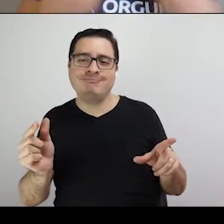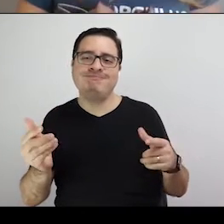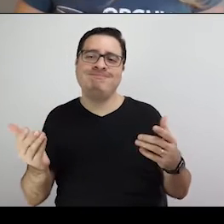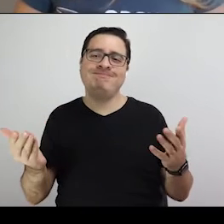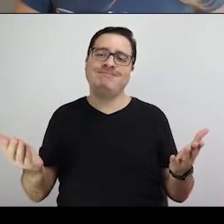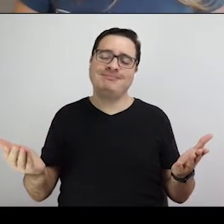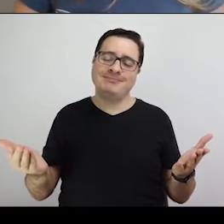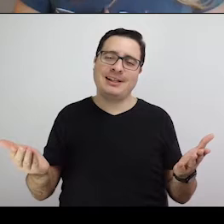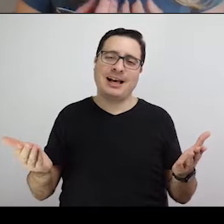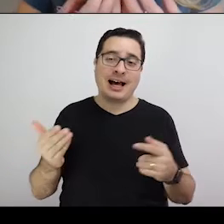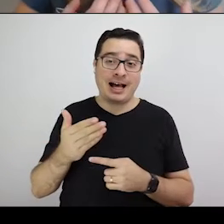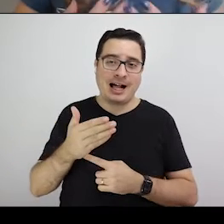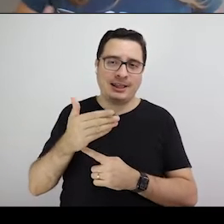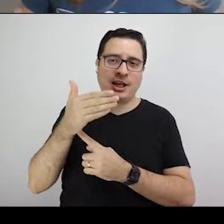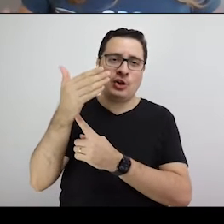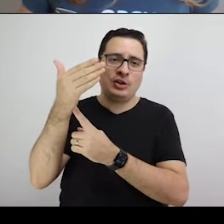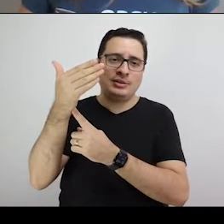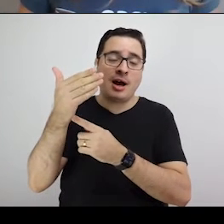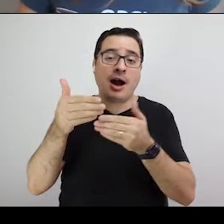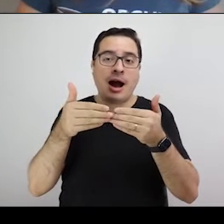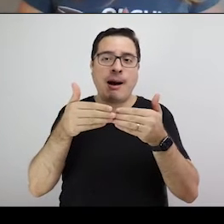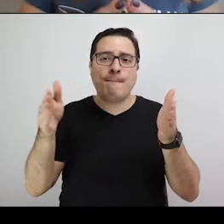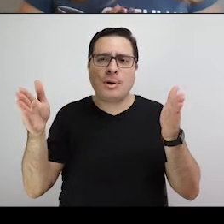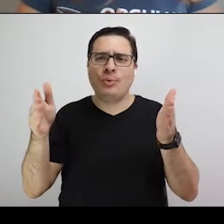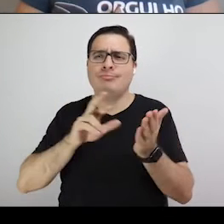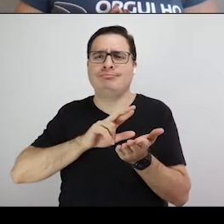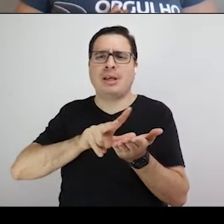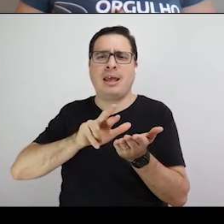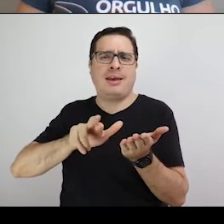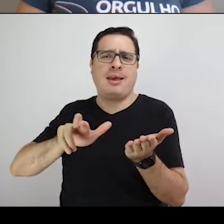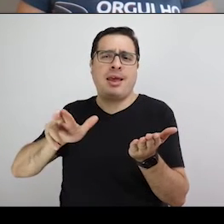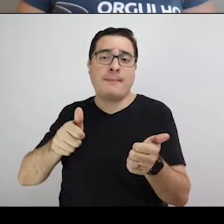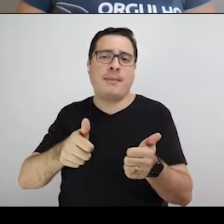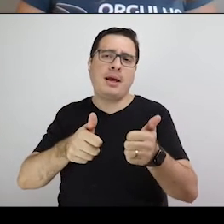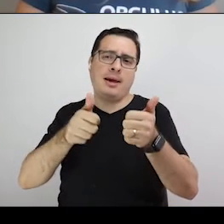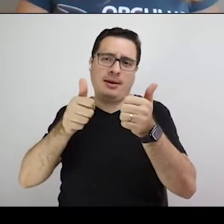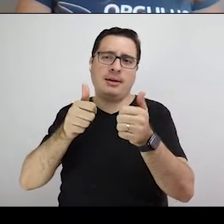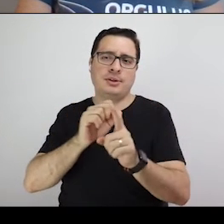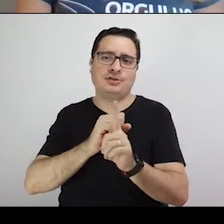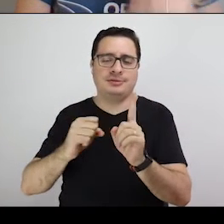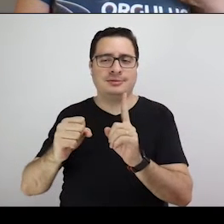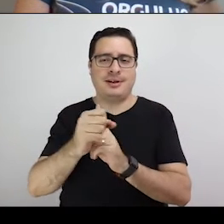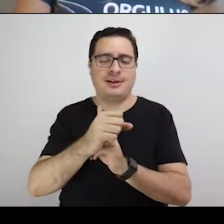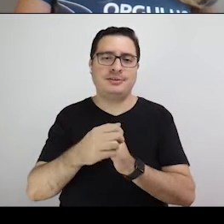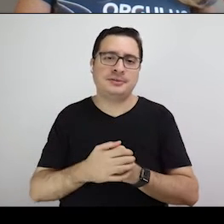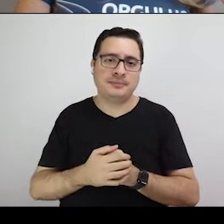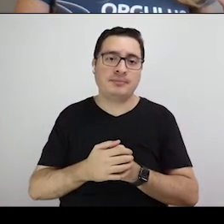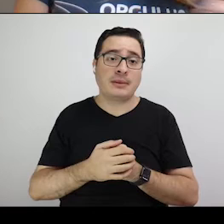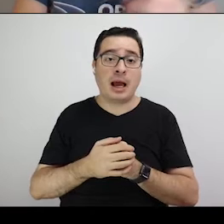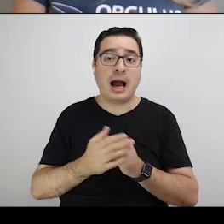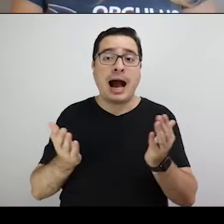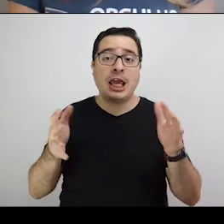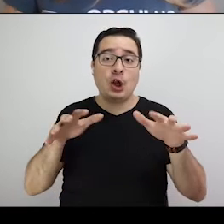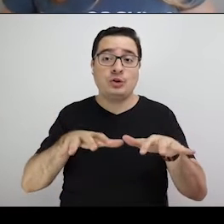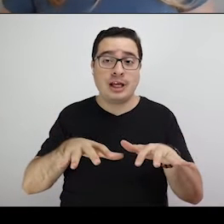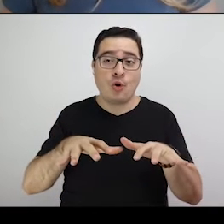a tecnologia, ela abriu muitas portas para a melhoria da sociedade. A inclusão digital